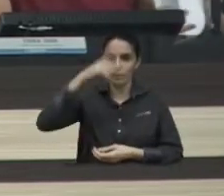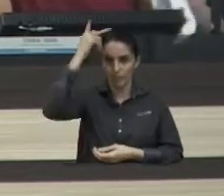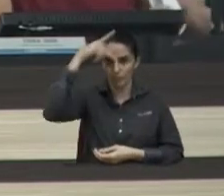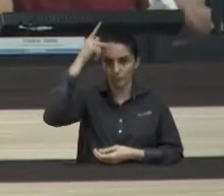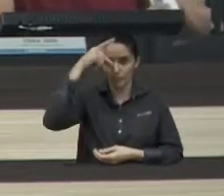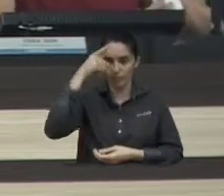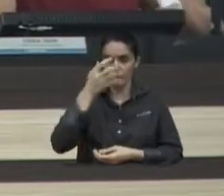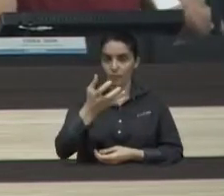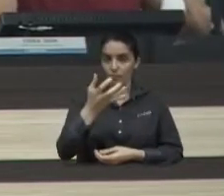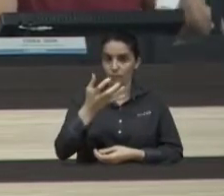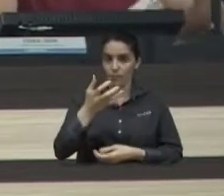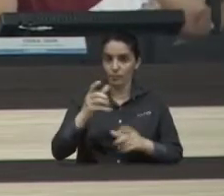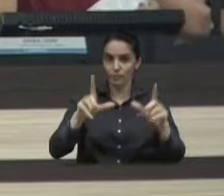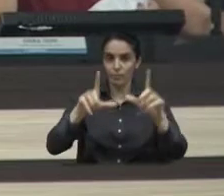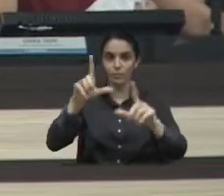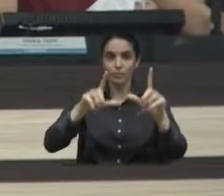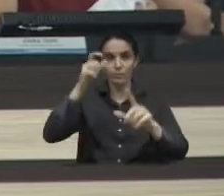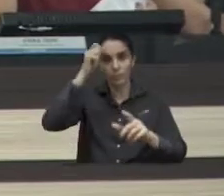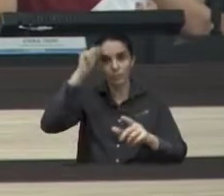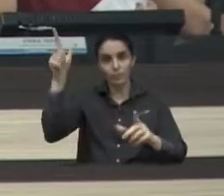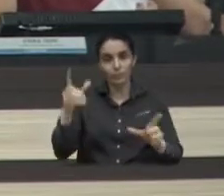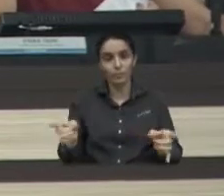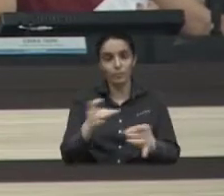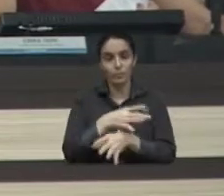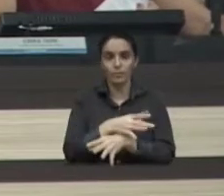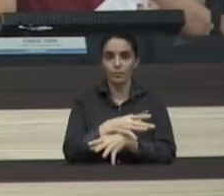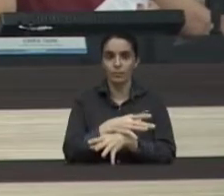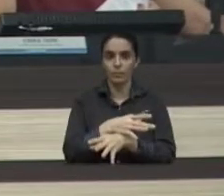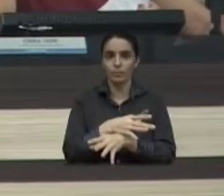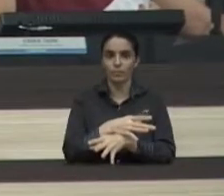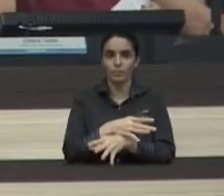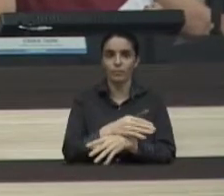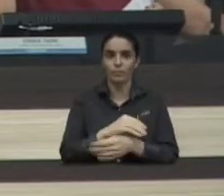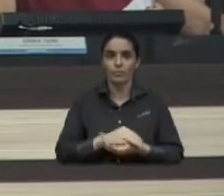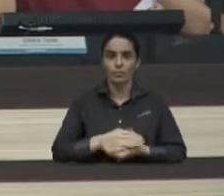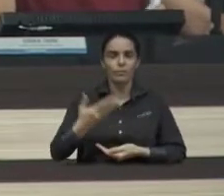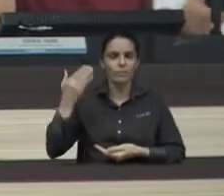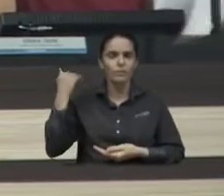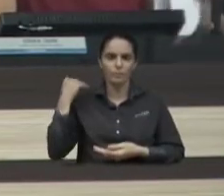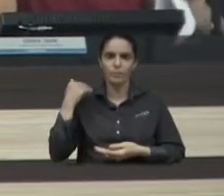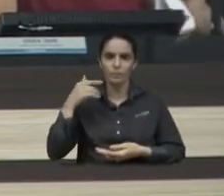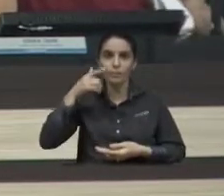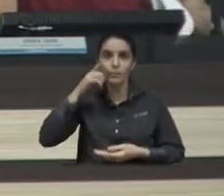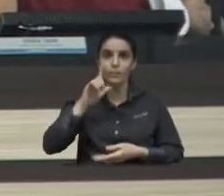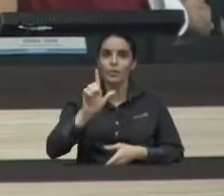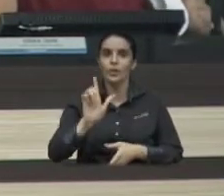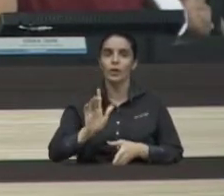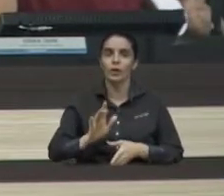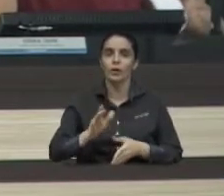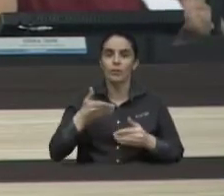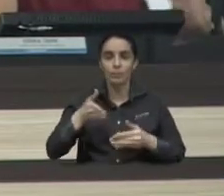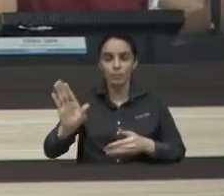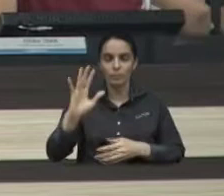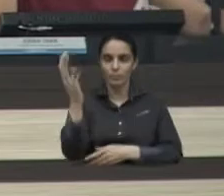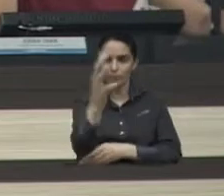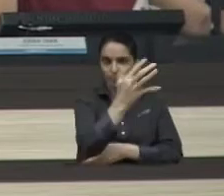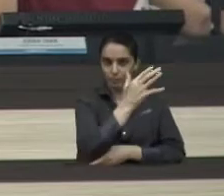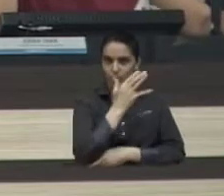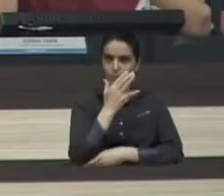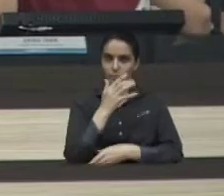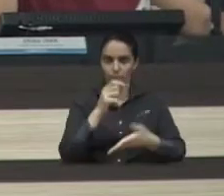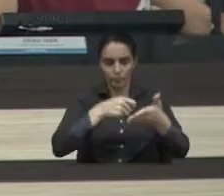ar. Naquela oportunidade, ele tirou a TV Cultura no ar. Nós fomos para a Praça Toledo Barros, fizemos um